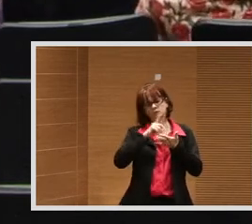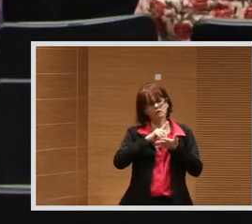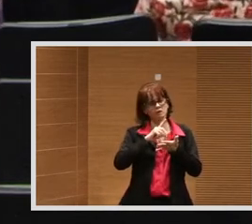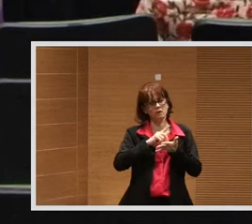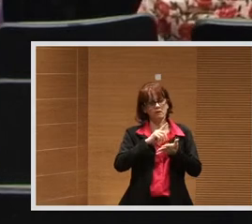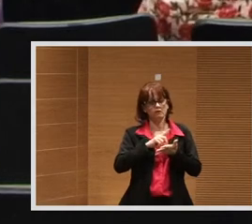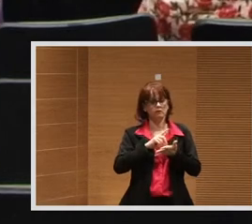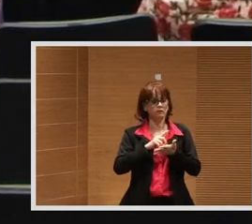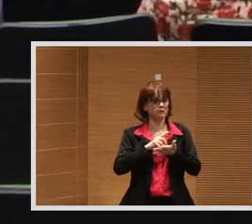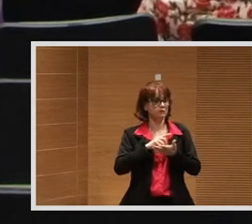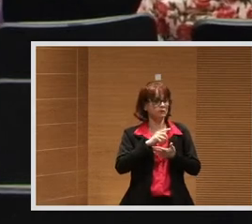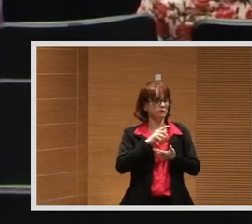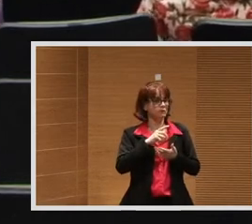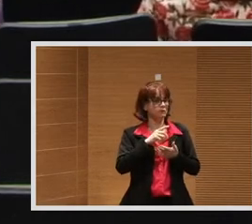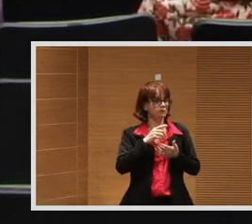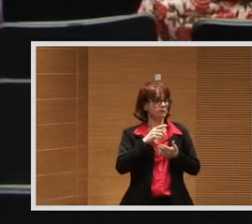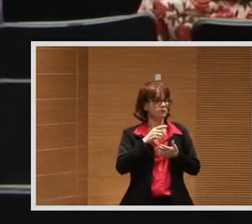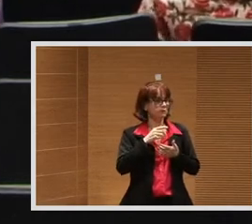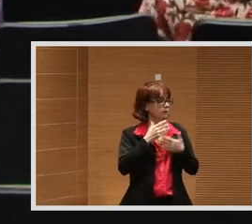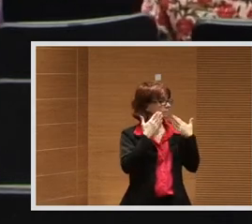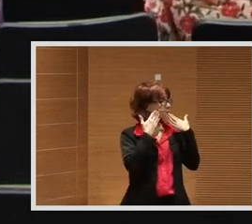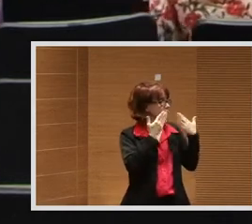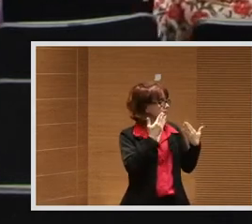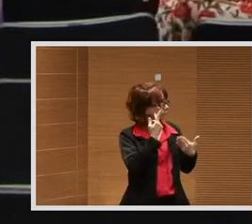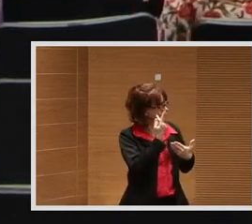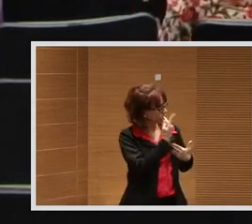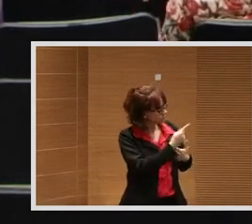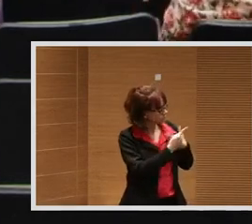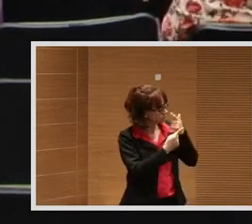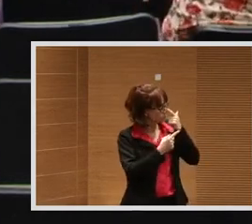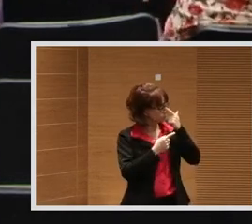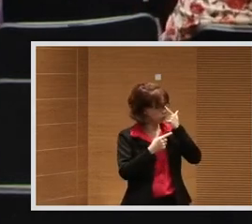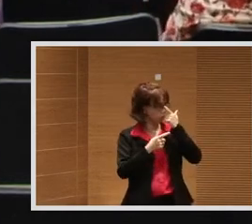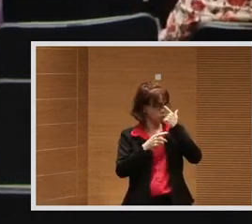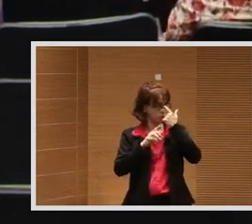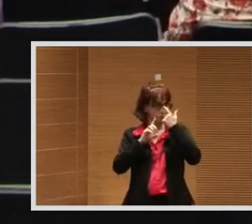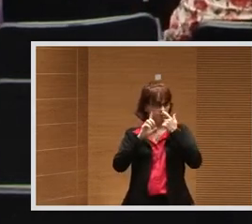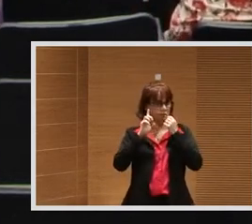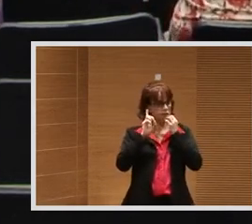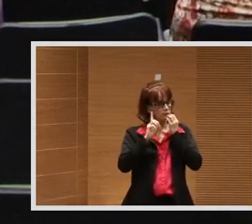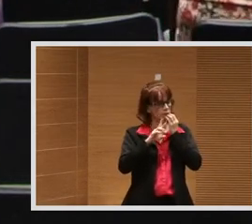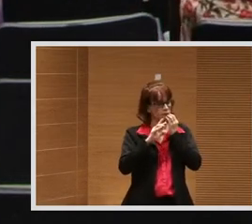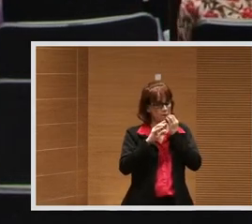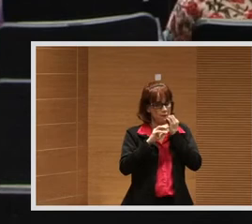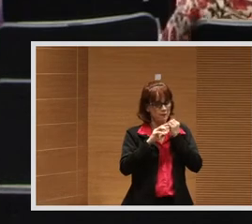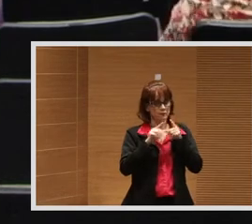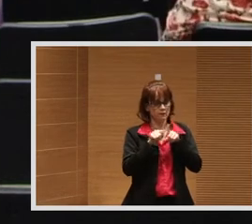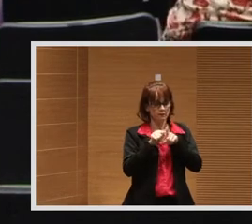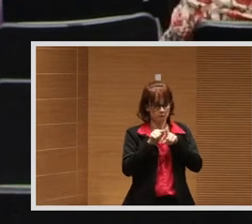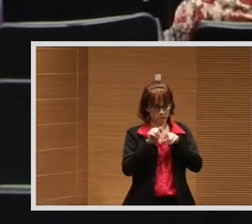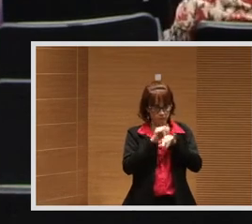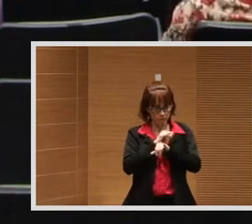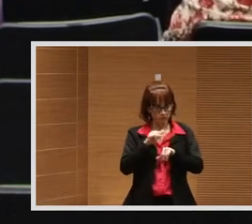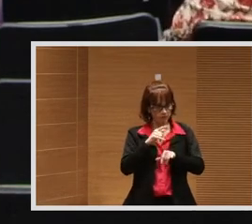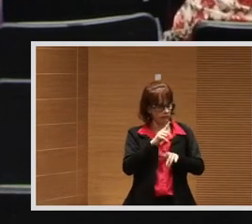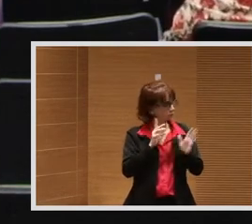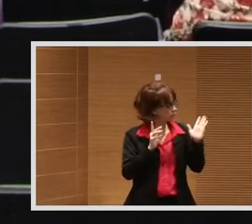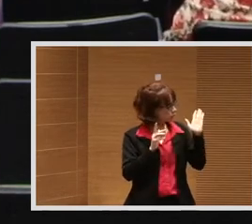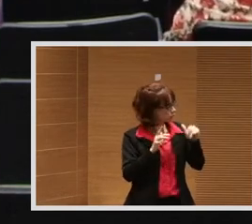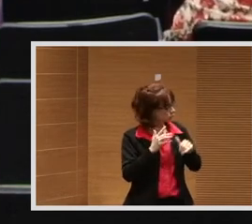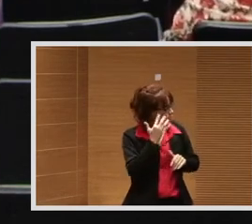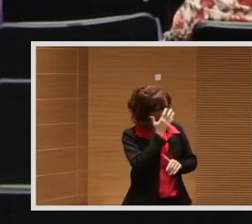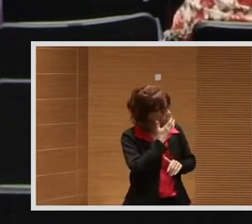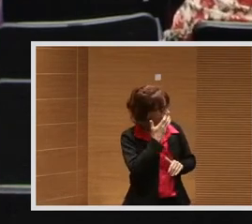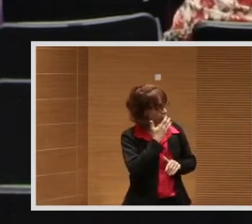pela sua apresentação. E eu queria fazer também só um comercial, porque você trouxe uma música muito bonita,